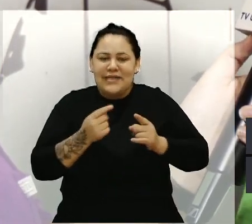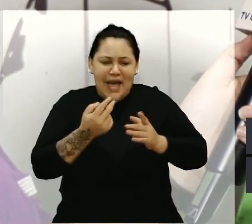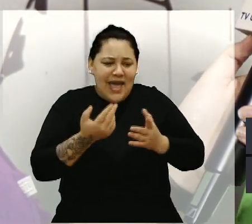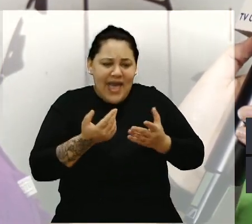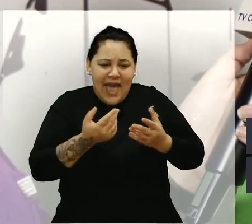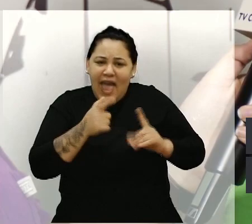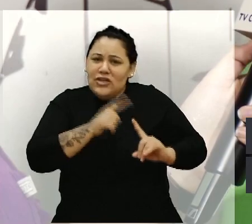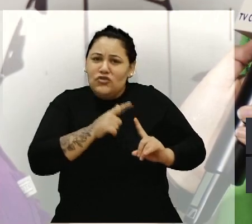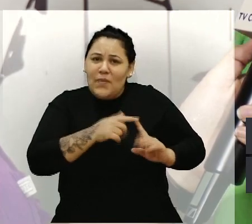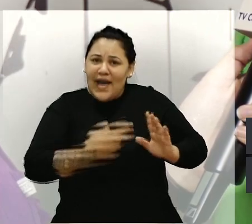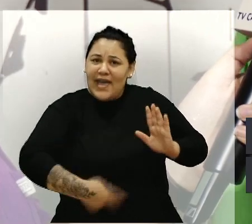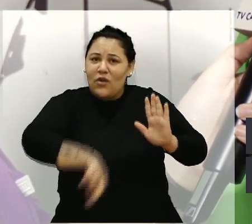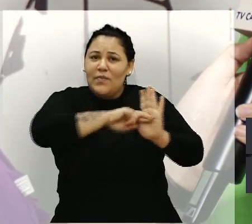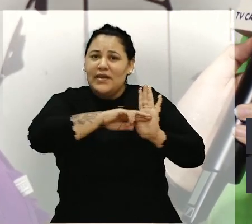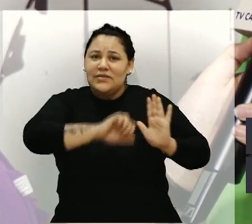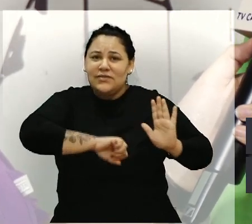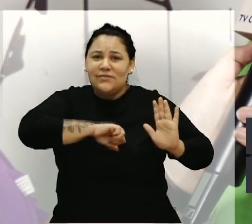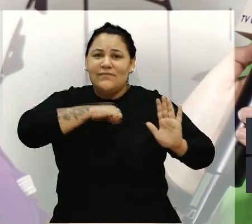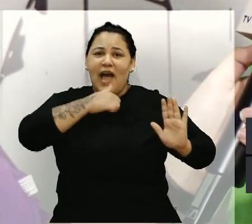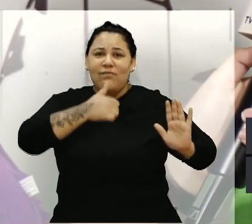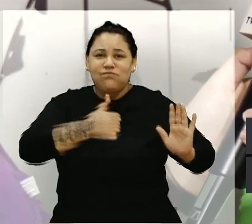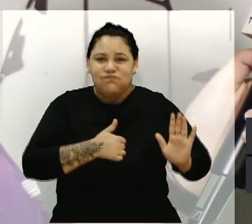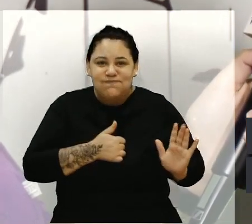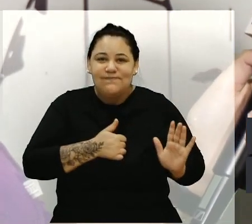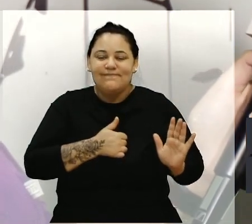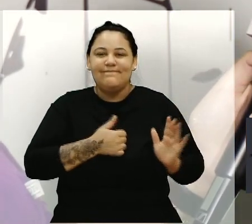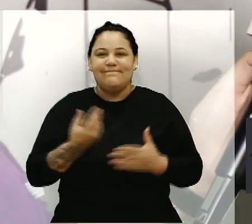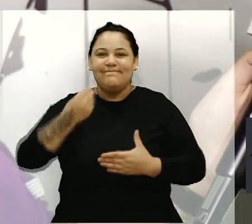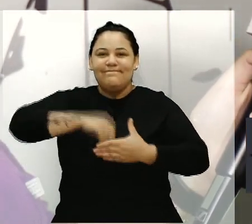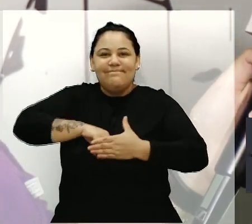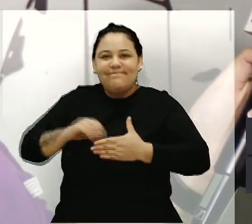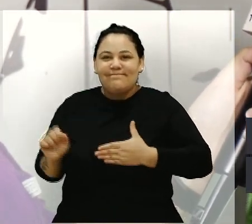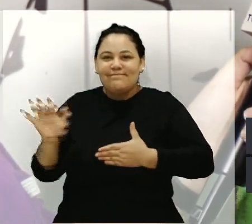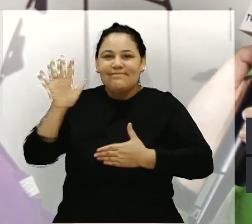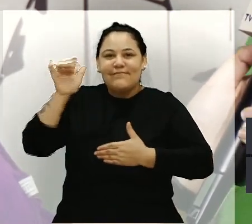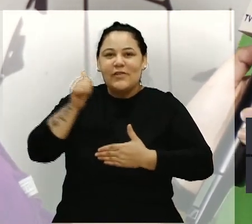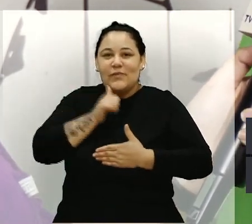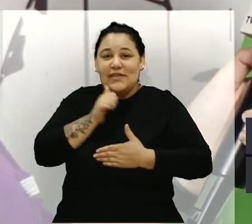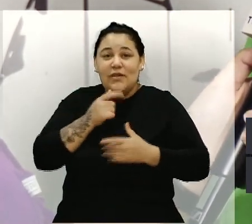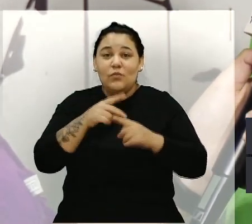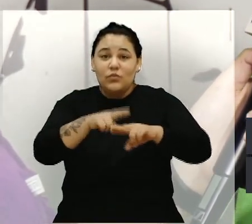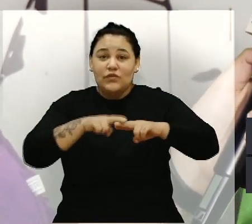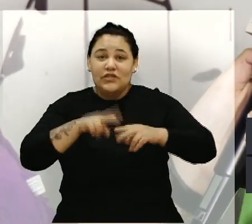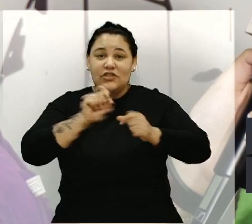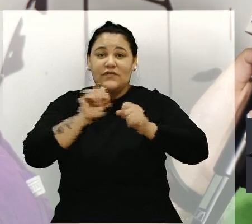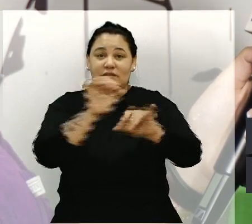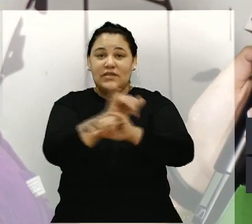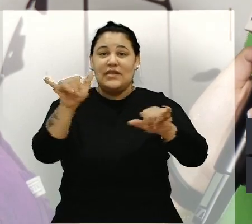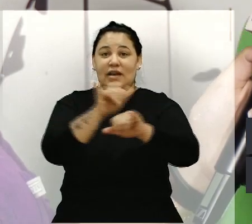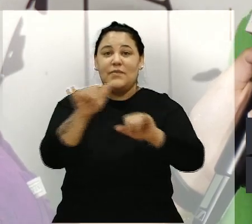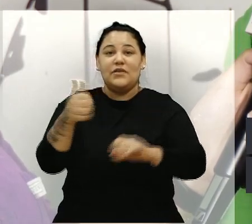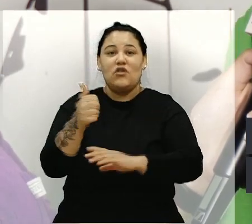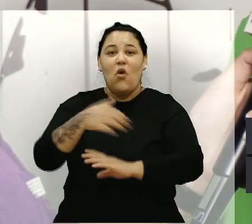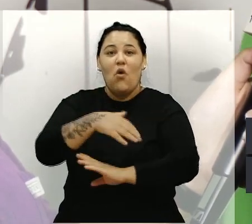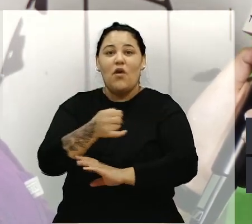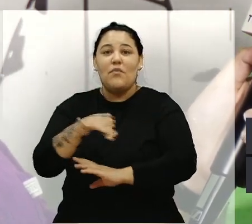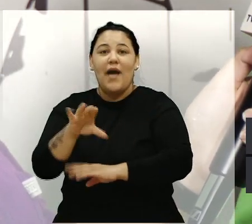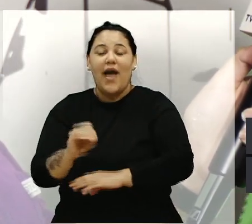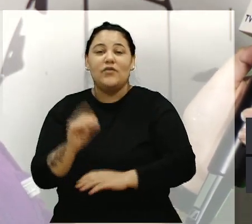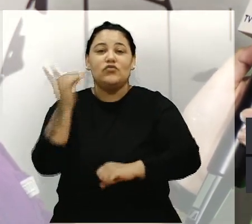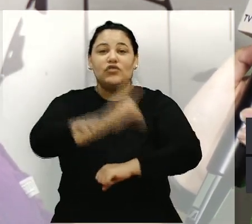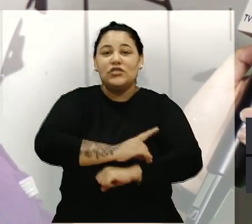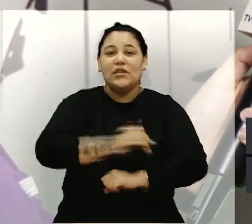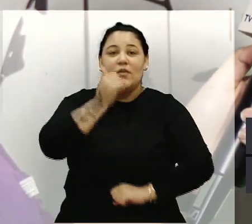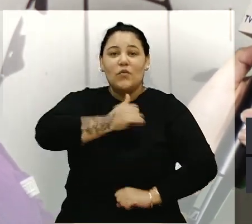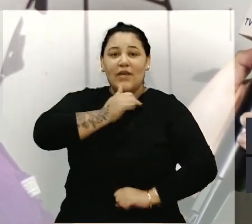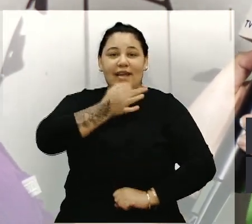da autoestima das mulheres. Então, nós estamos com essa campanha desde o dia 11 de maio, Dia da Mulher Caxiense, e